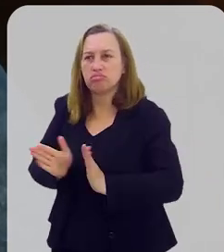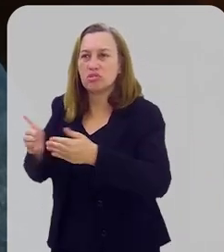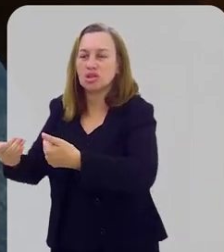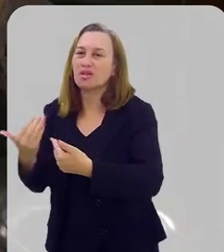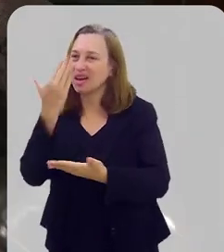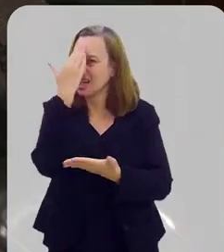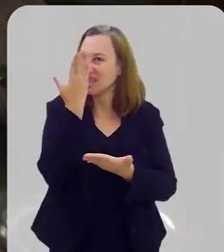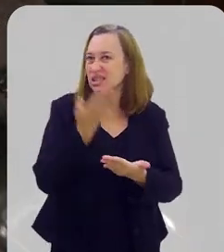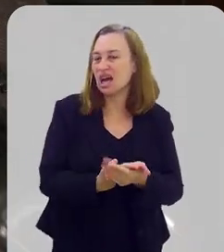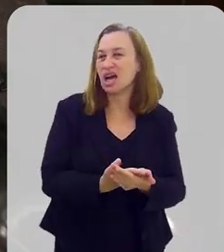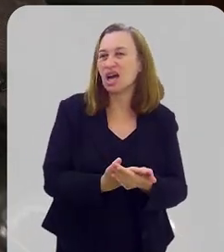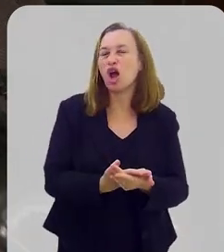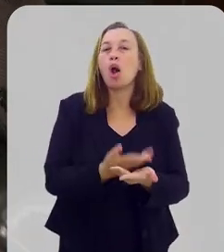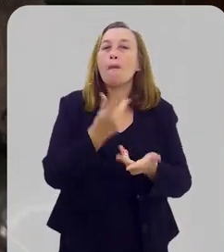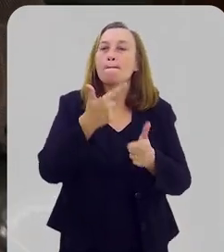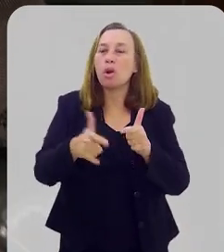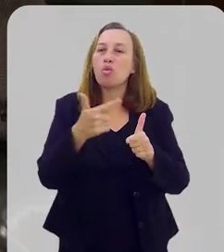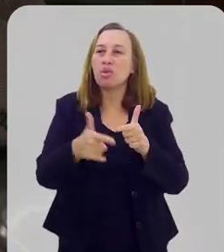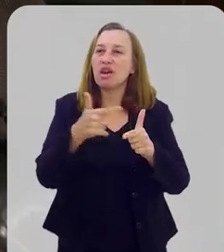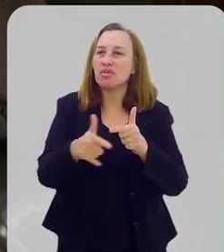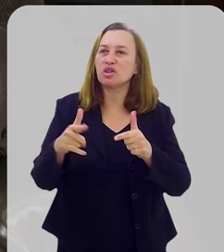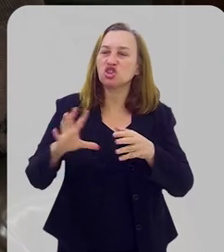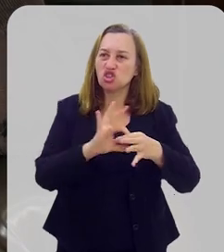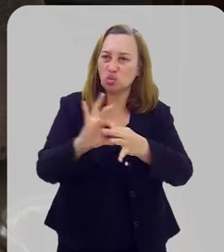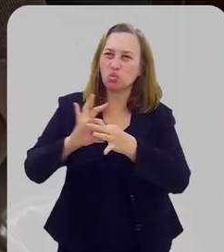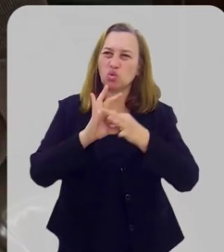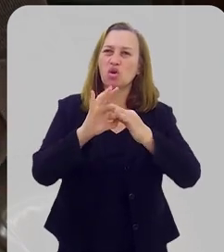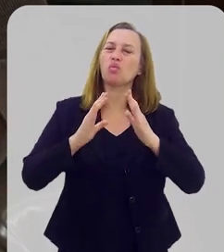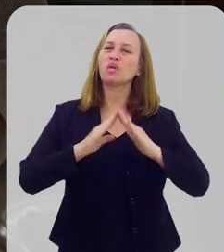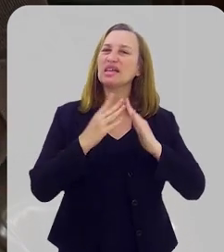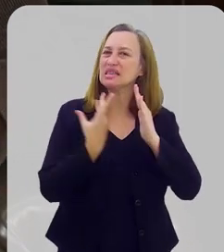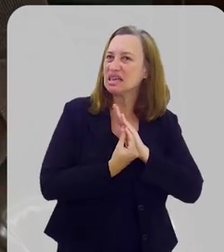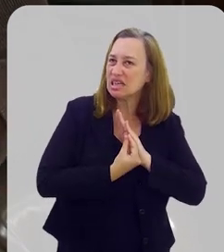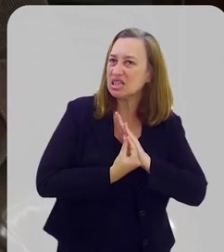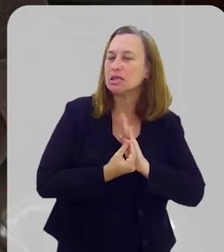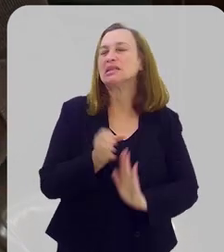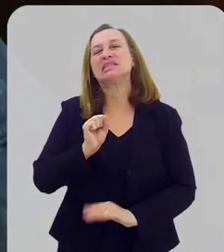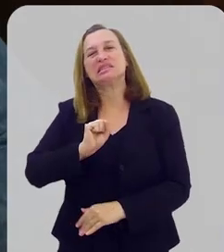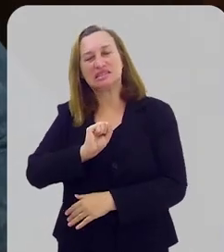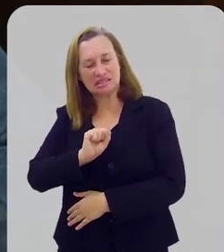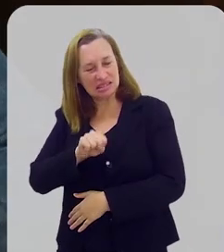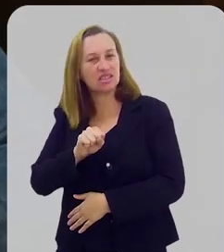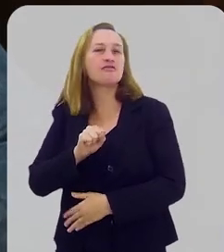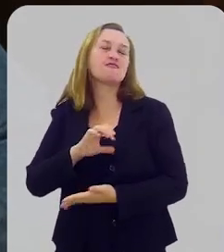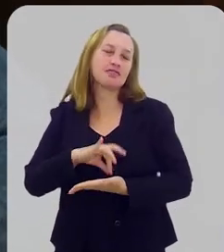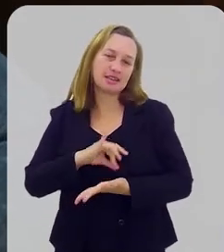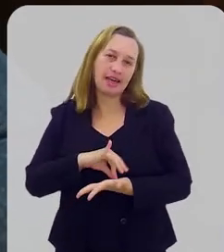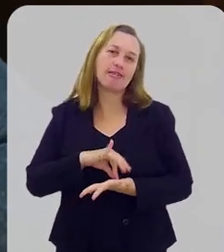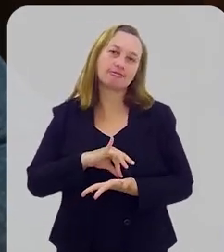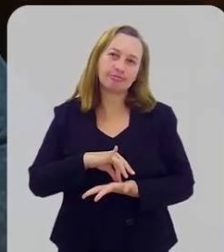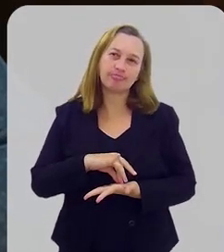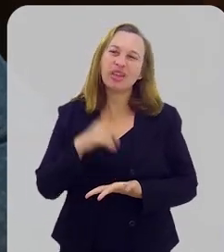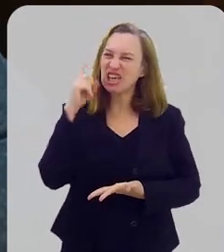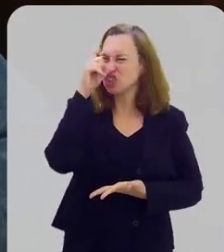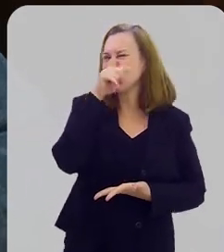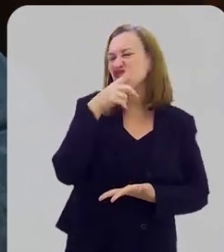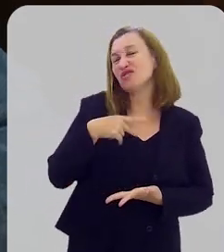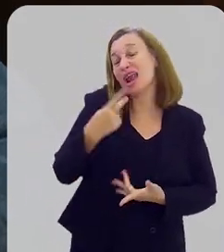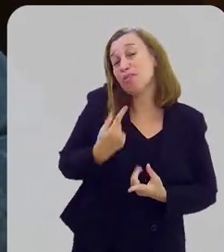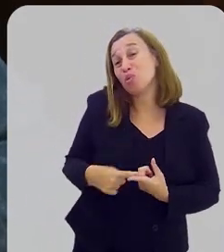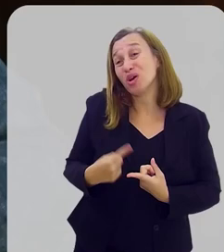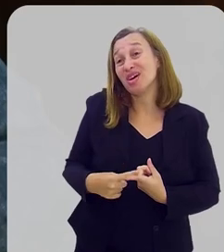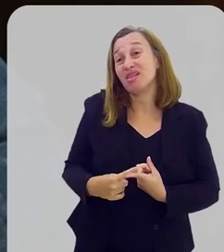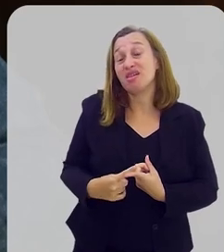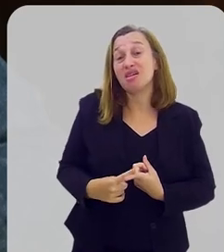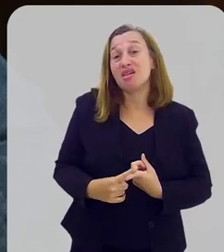pode acreditar então que nós temos problema de unidade das igrejas sim a verdade é difícil